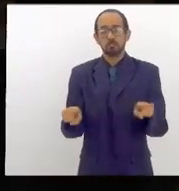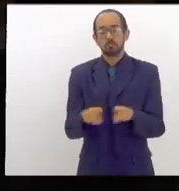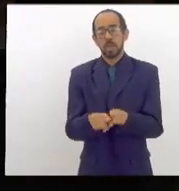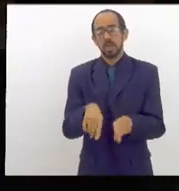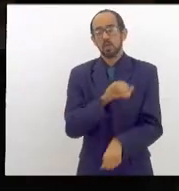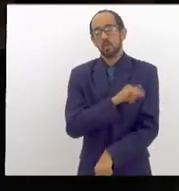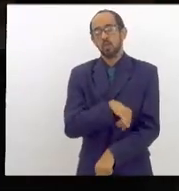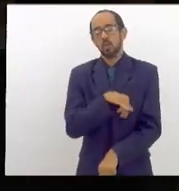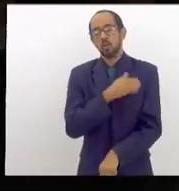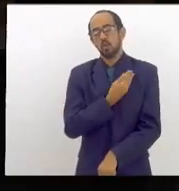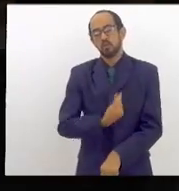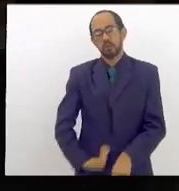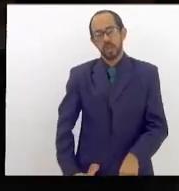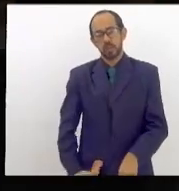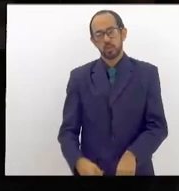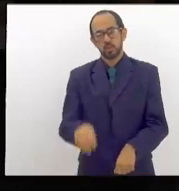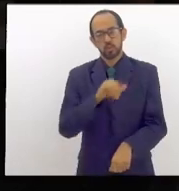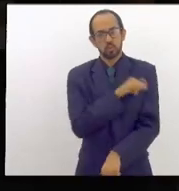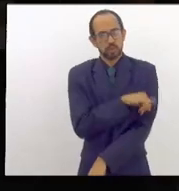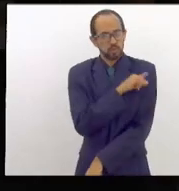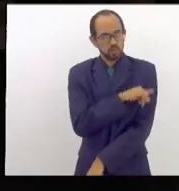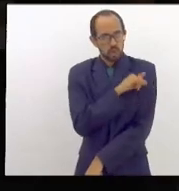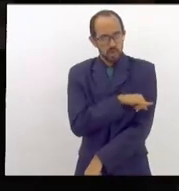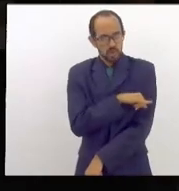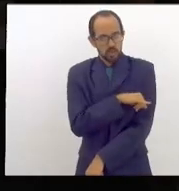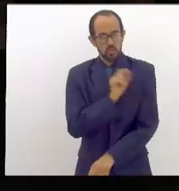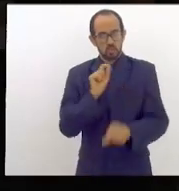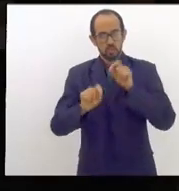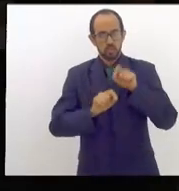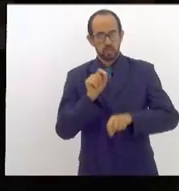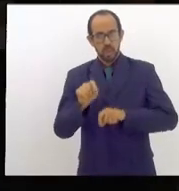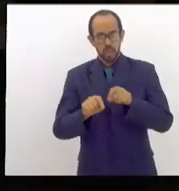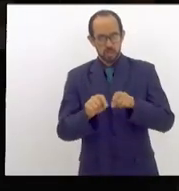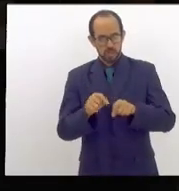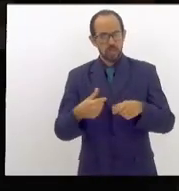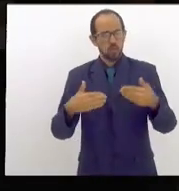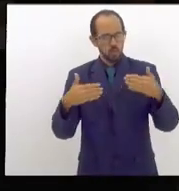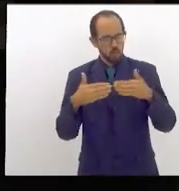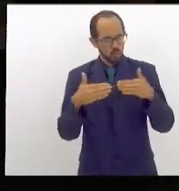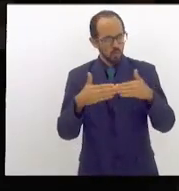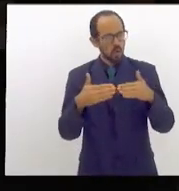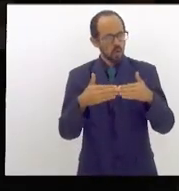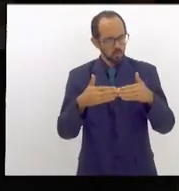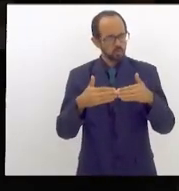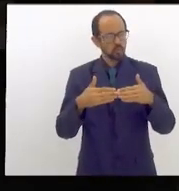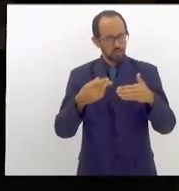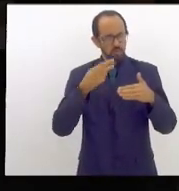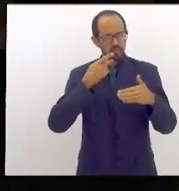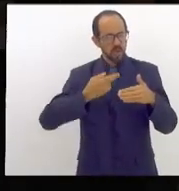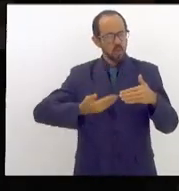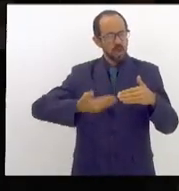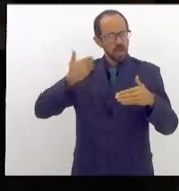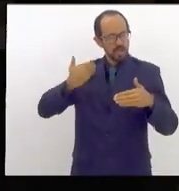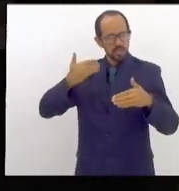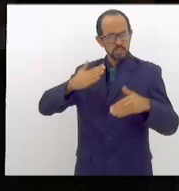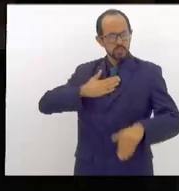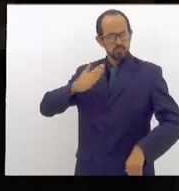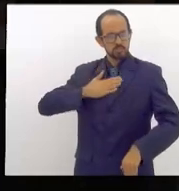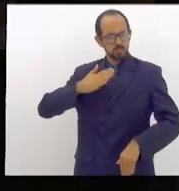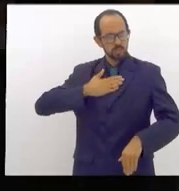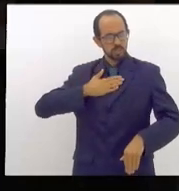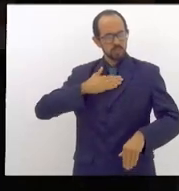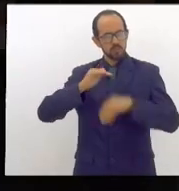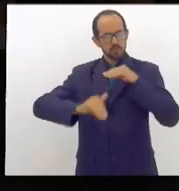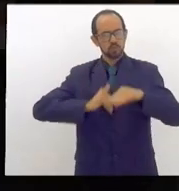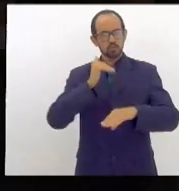Apesar sim e aí concordo com o senhor que me antecedã minha antecedeu aqui na fala Foi